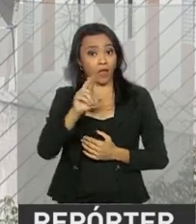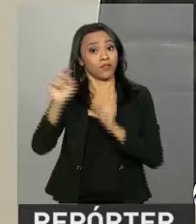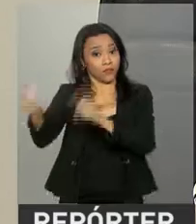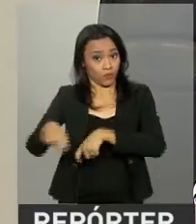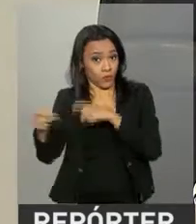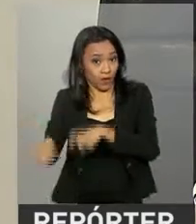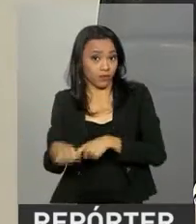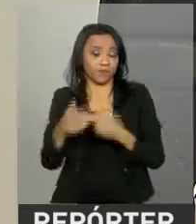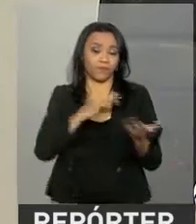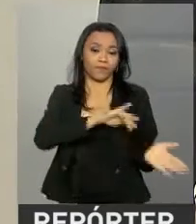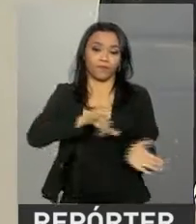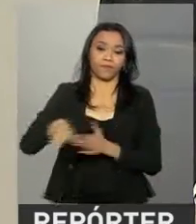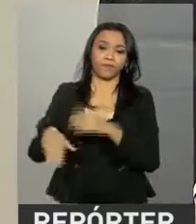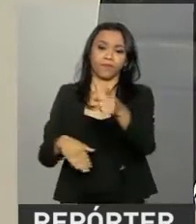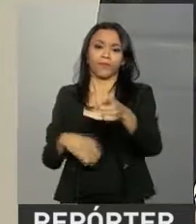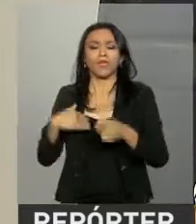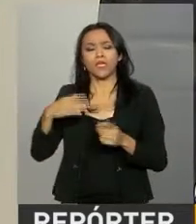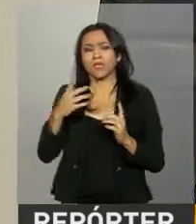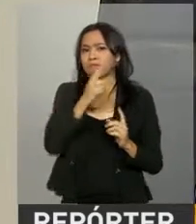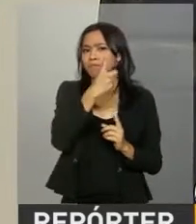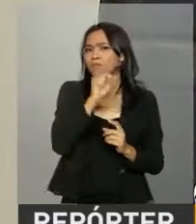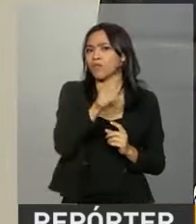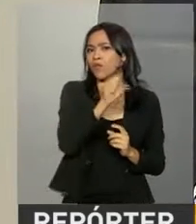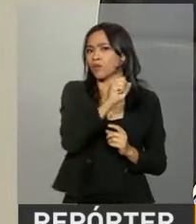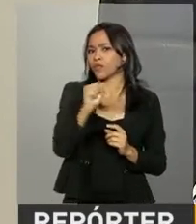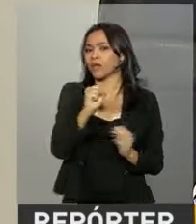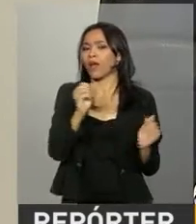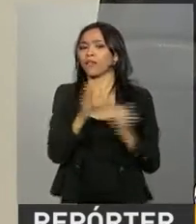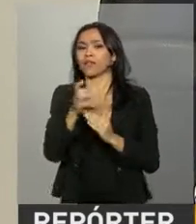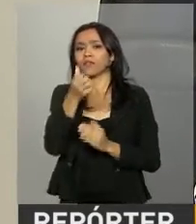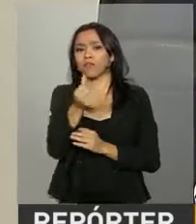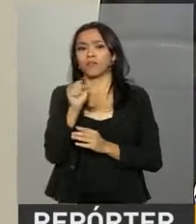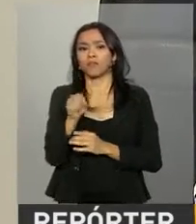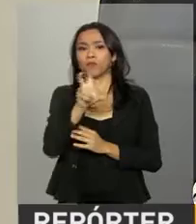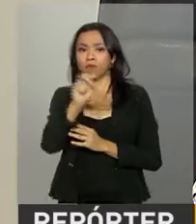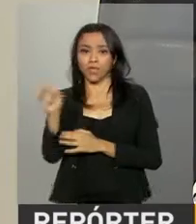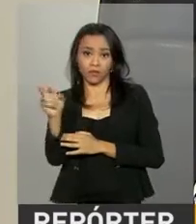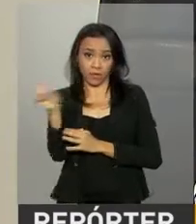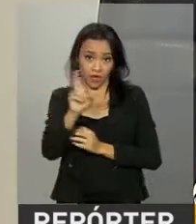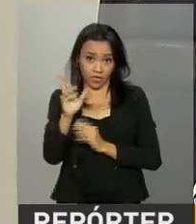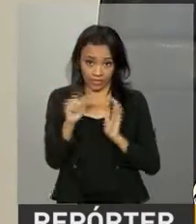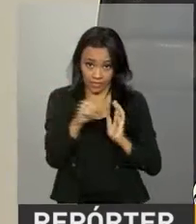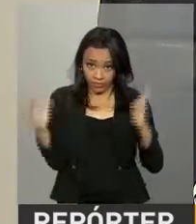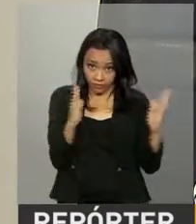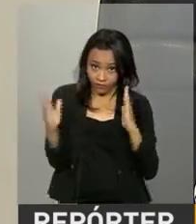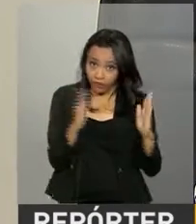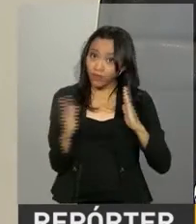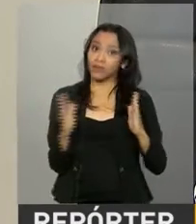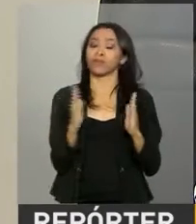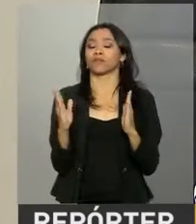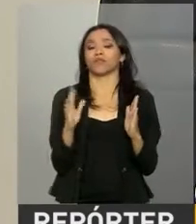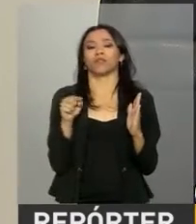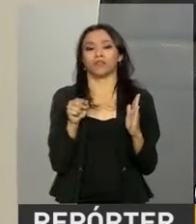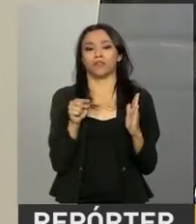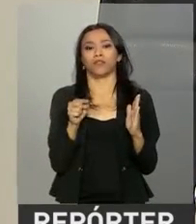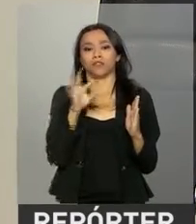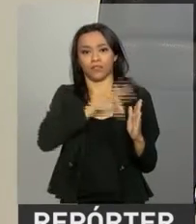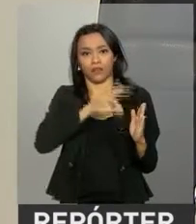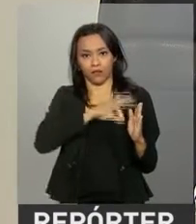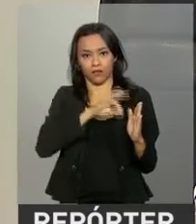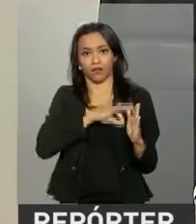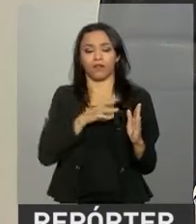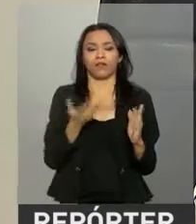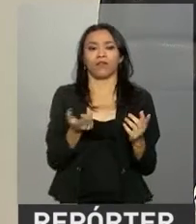rurais nós atendendo quem ganha de 1.800 a seis mil e quinhentos reais nessa nessa faixa um e